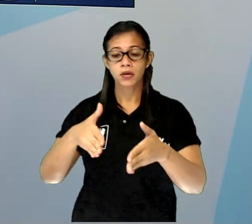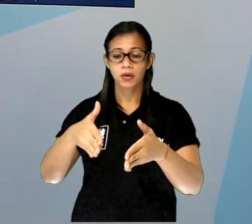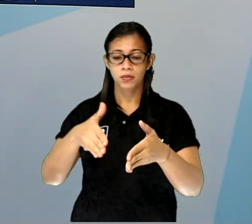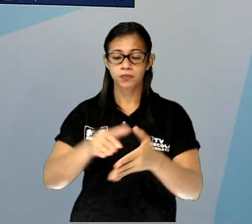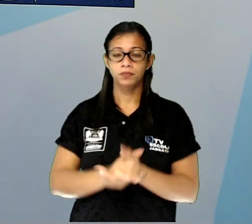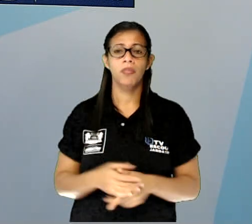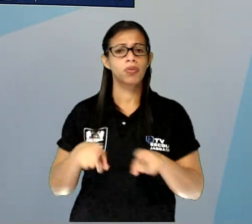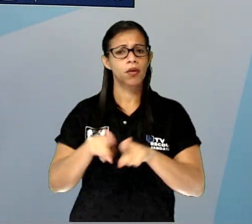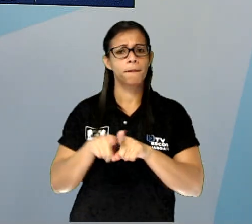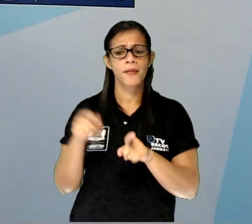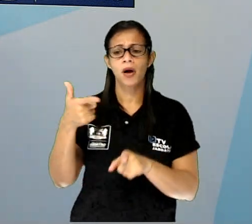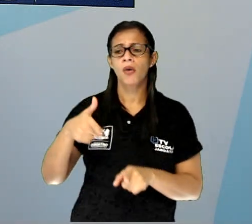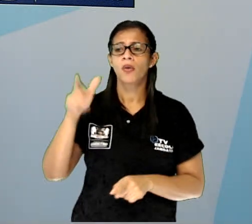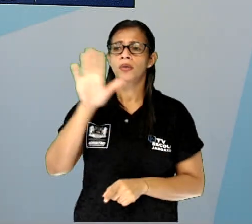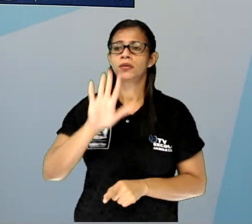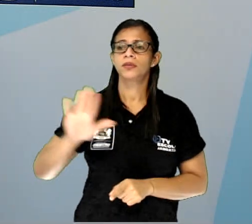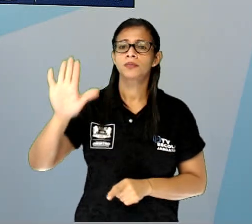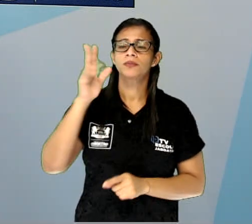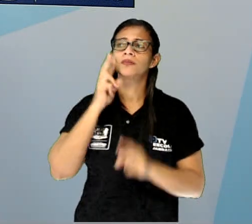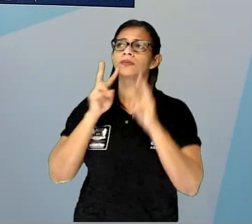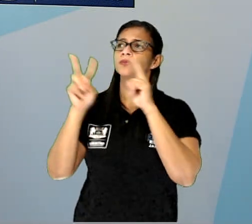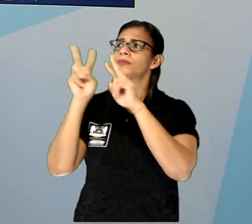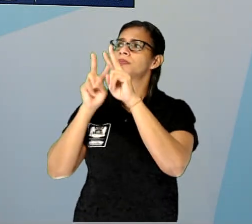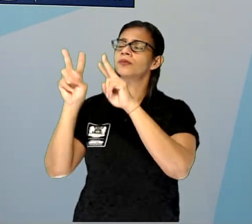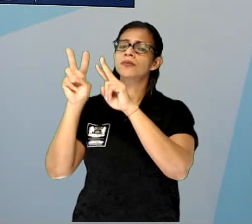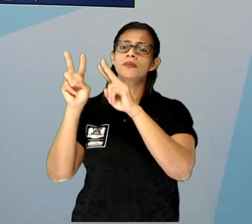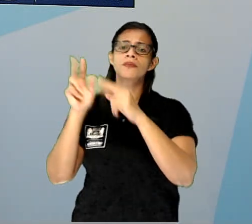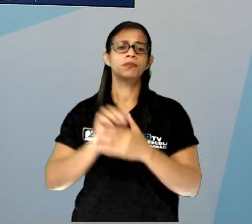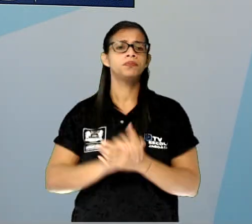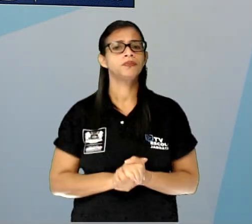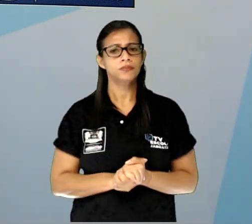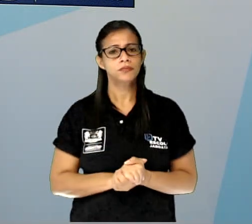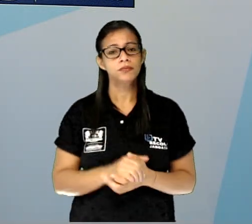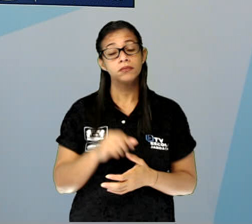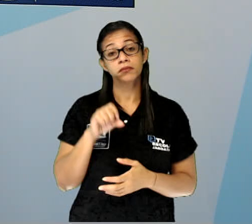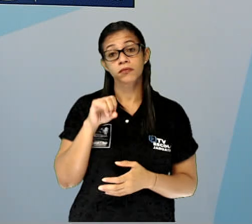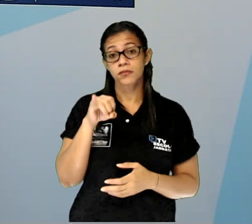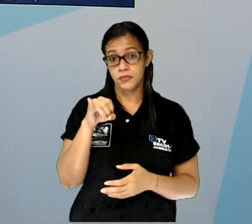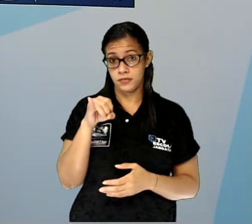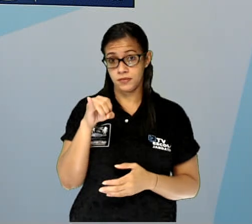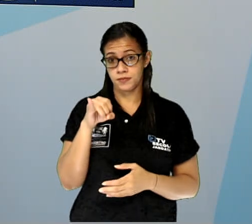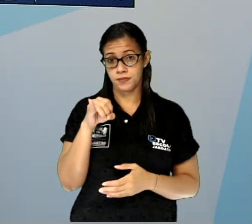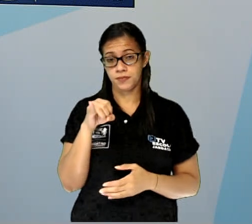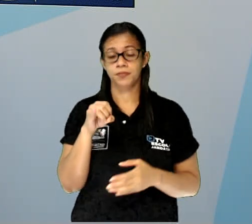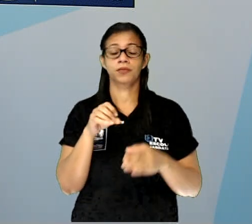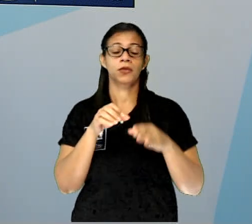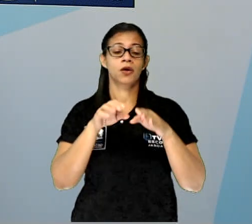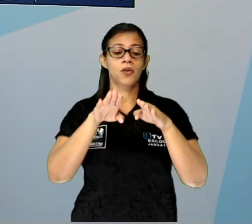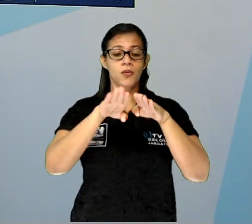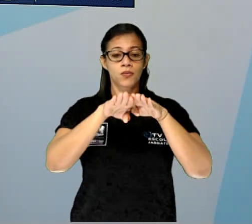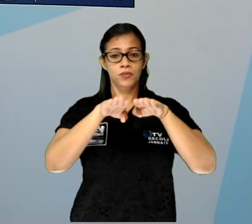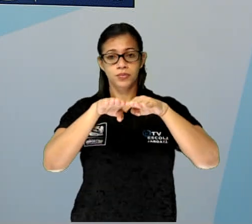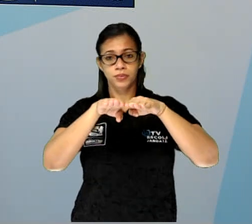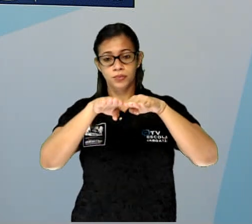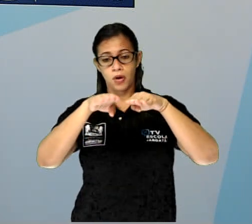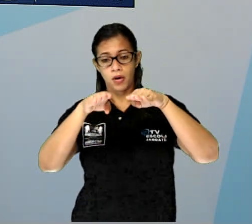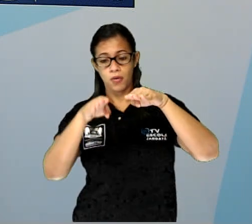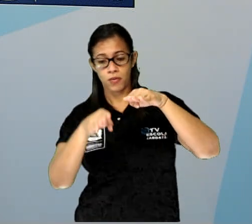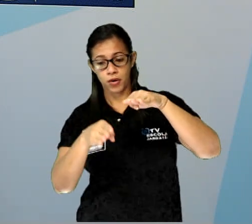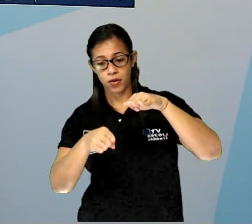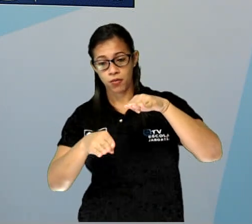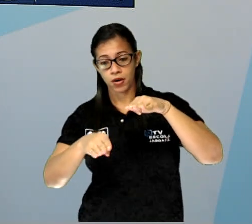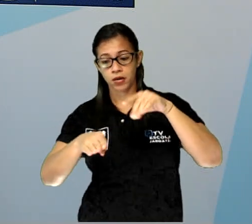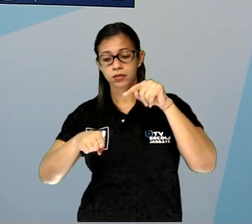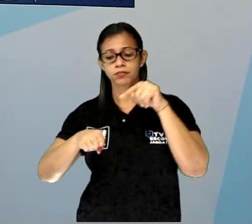ainda mais, se uma área mais baixa tiver um rio passando, tá? Esse